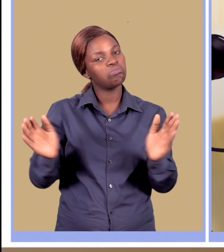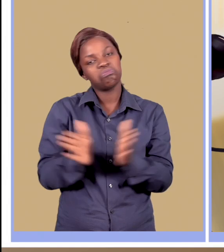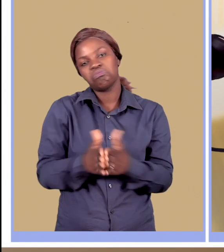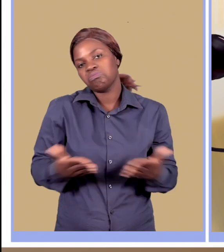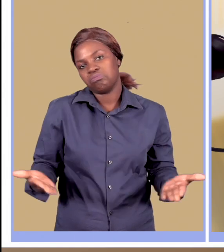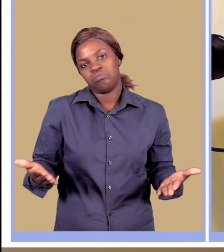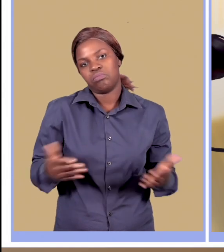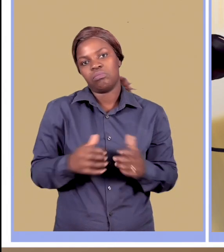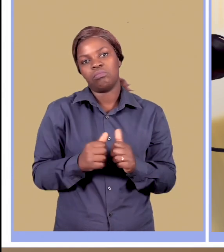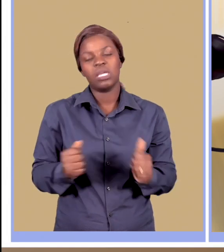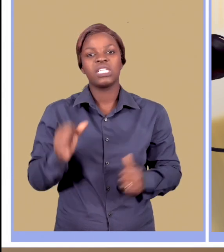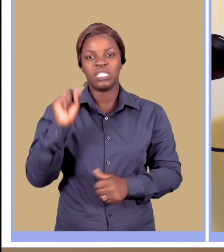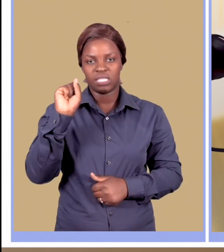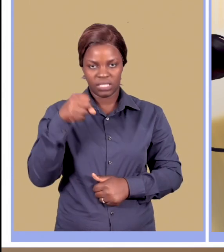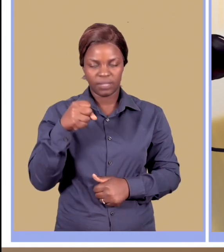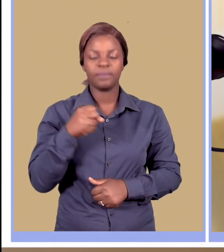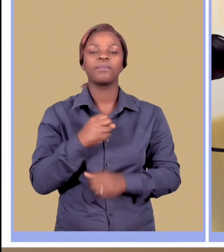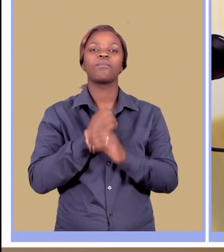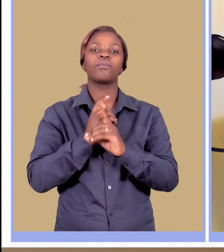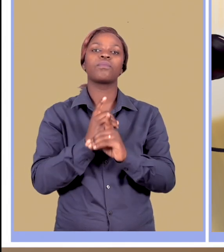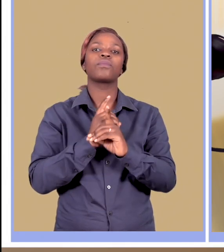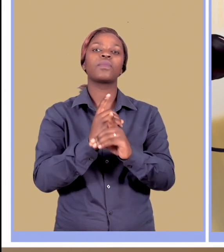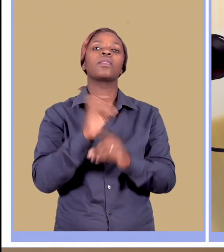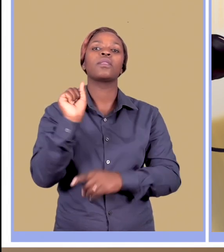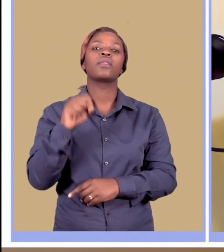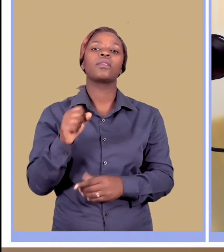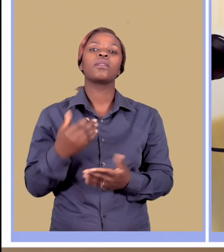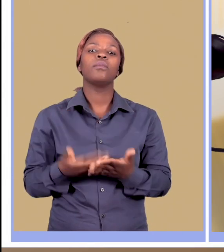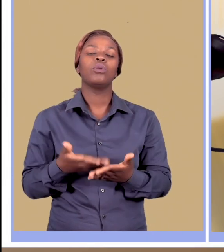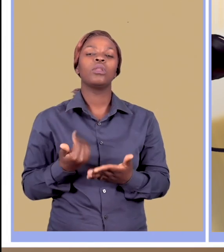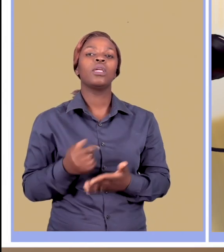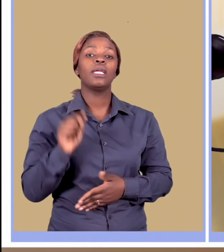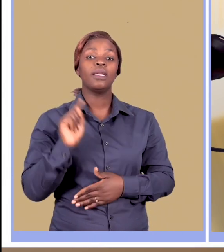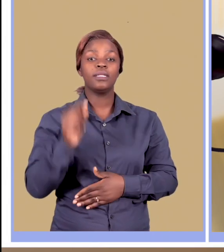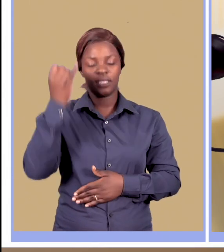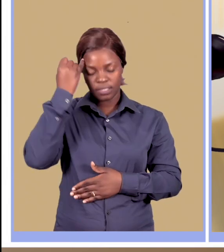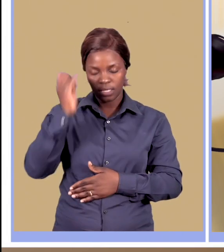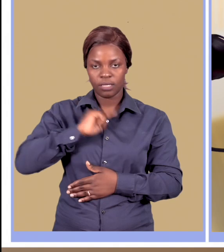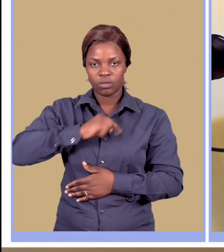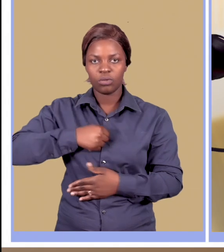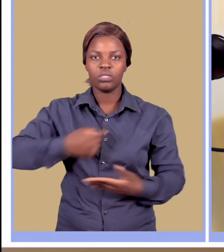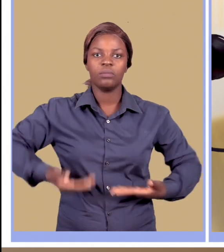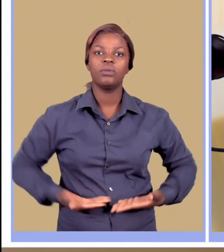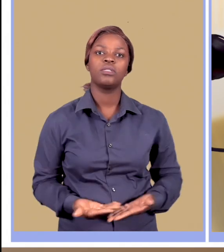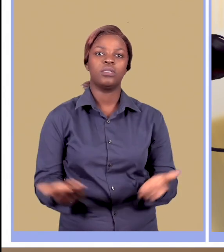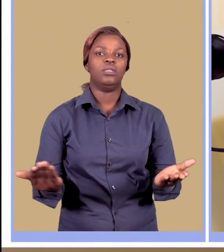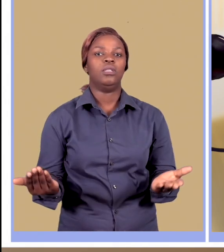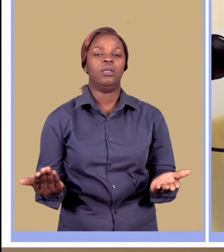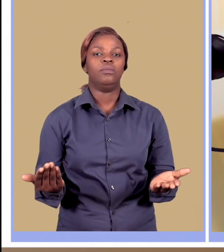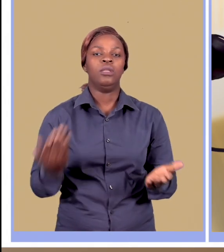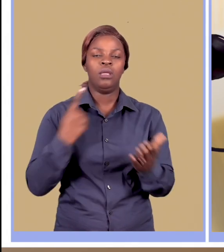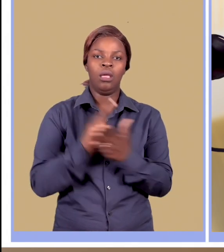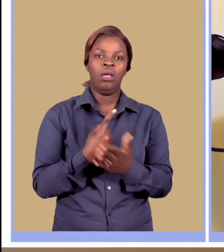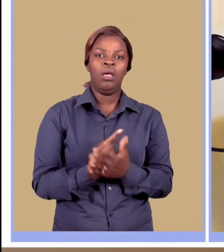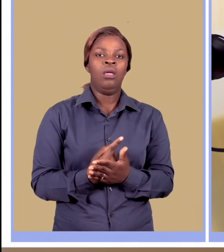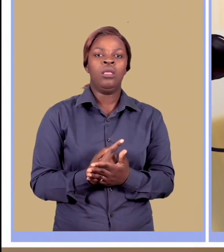mas penso que faz parte. Faz parte porque essa foi a grande recomendação que nós deixamos, fazer parte